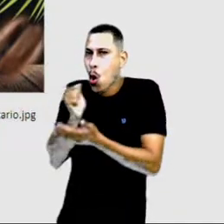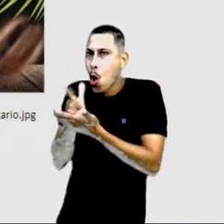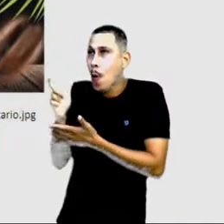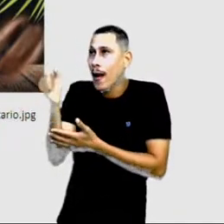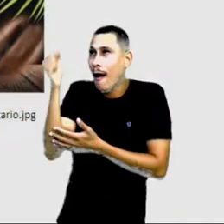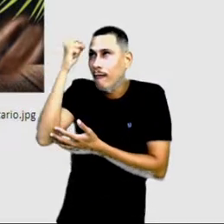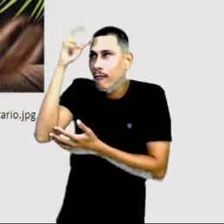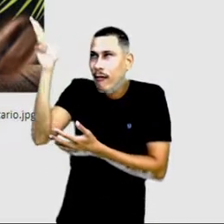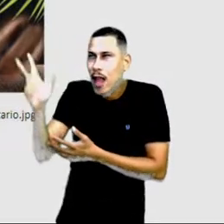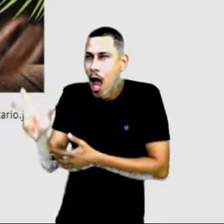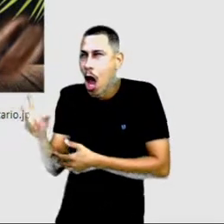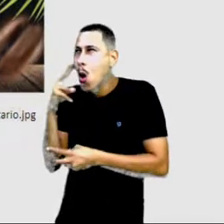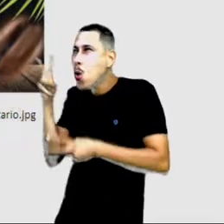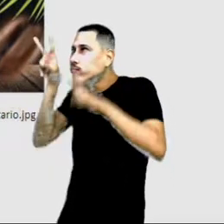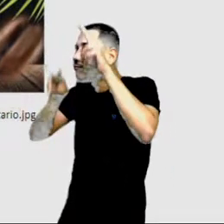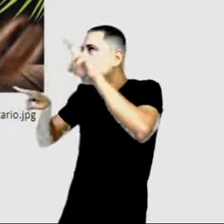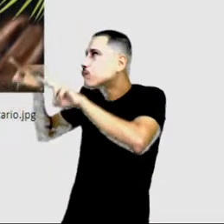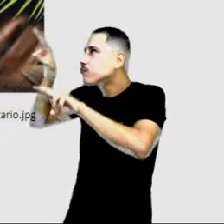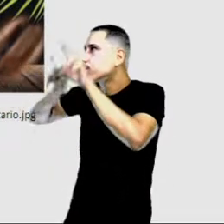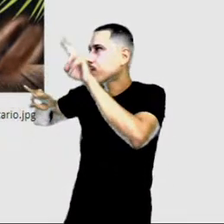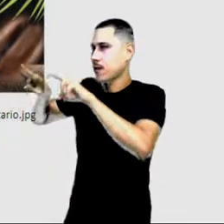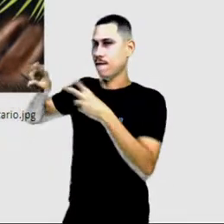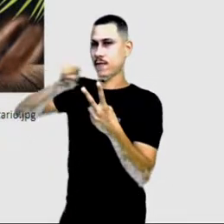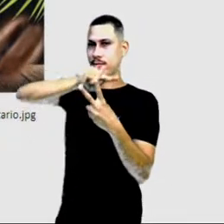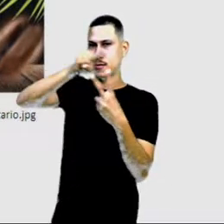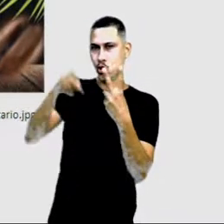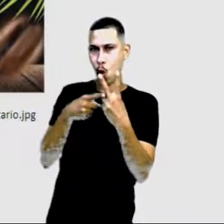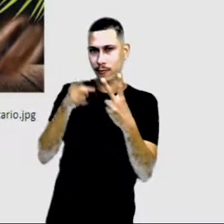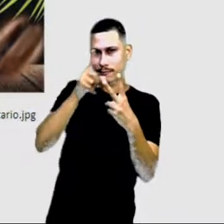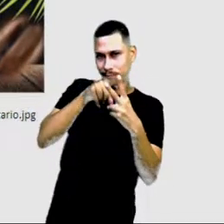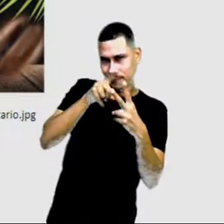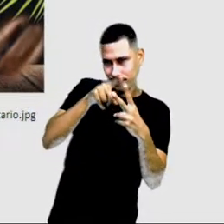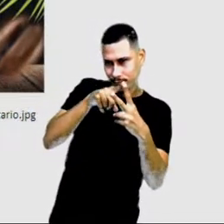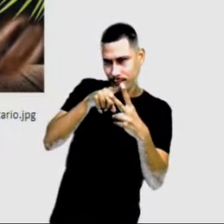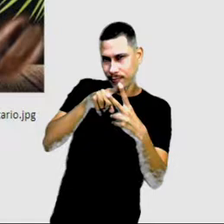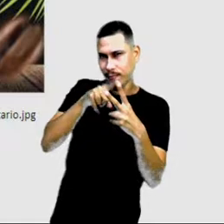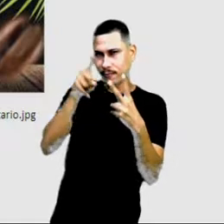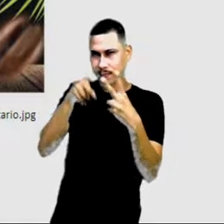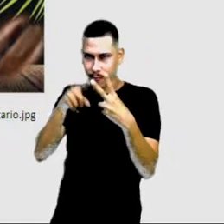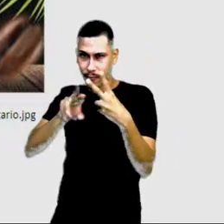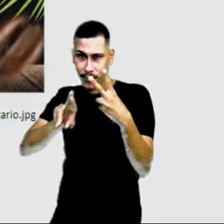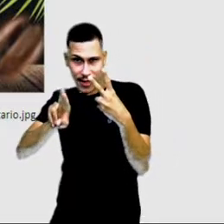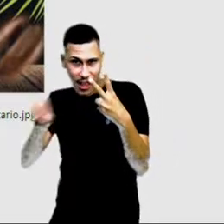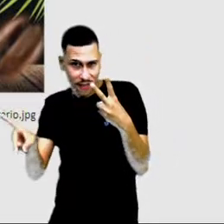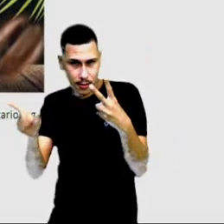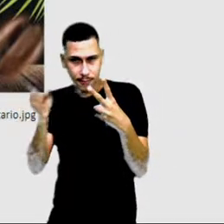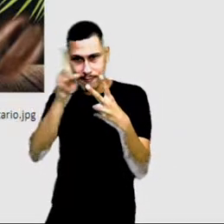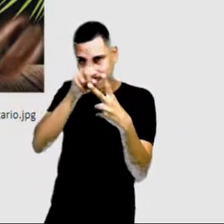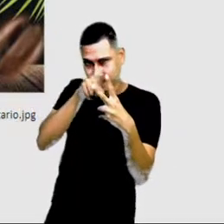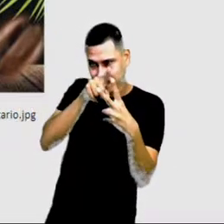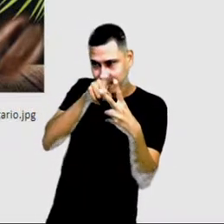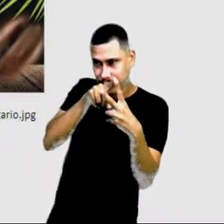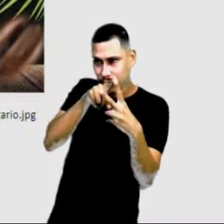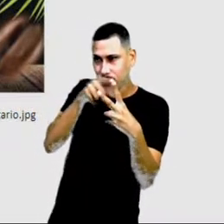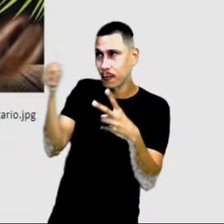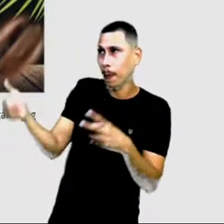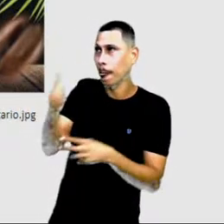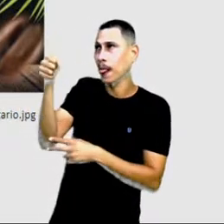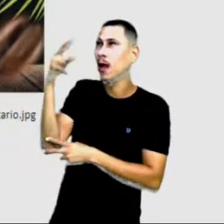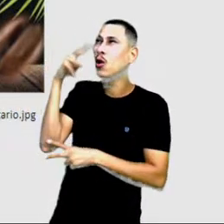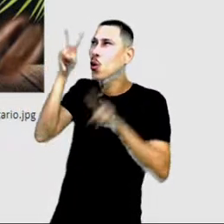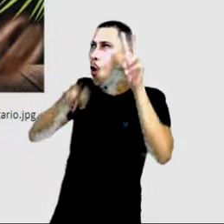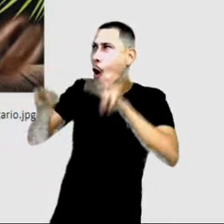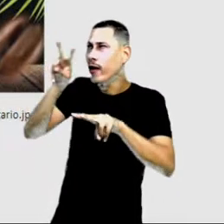e observem aqui essas essas duas um é propaganda e a outra é publicidade a primeira tem ali ó o